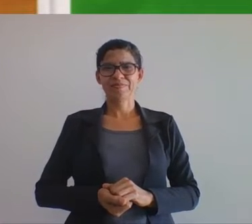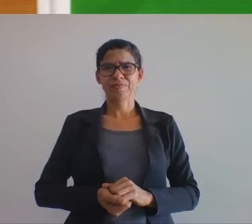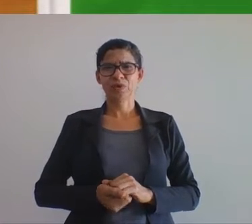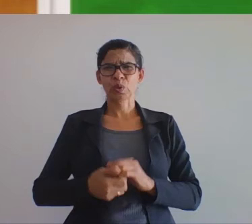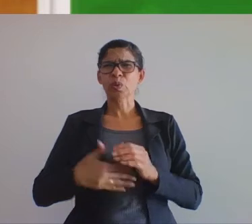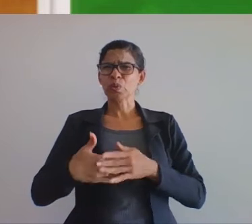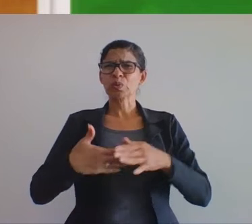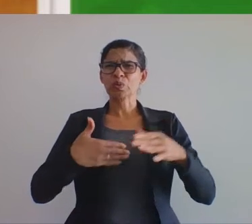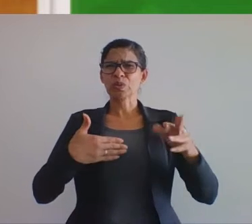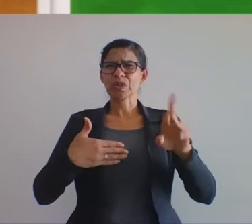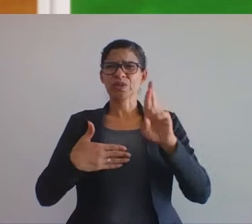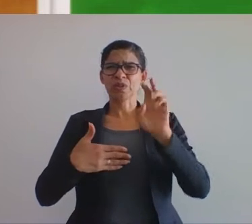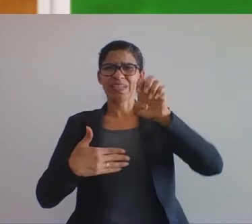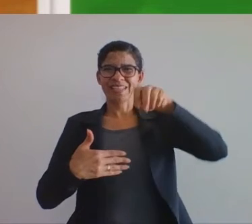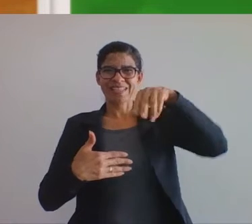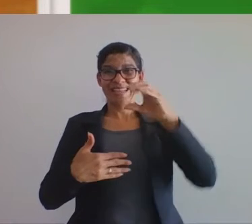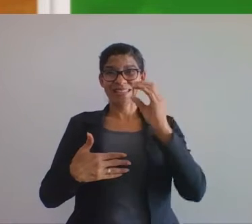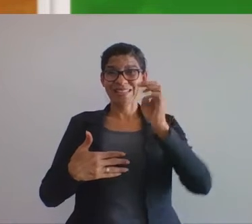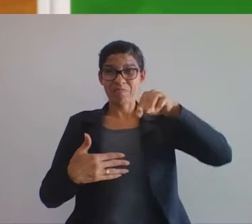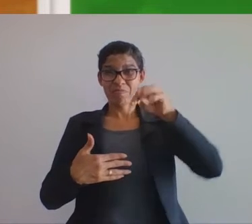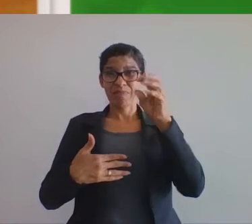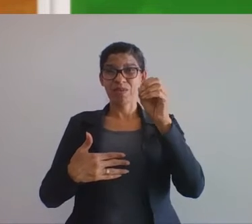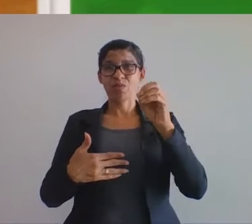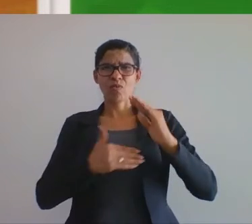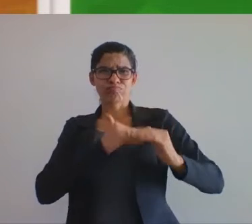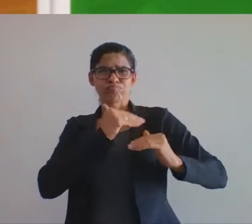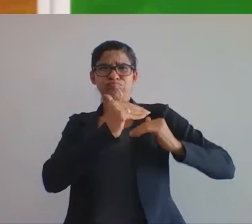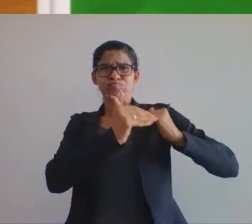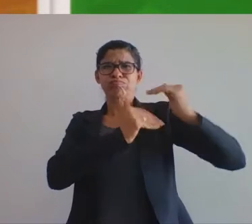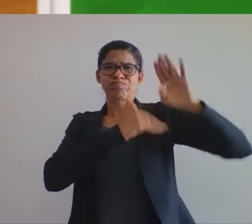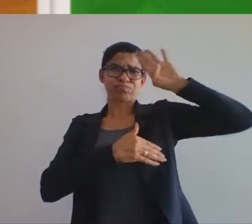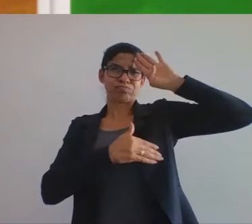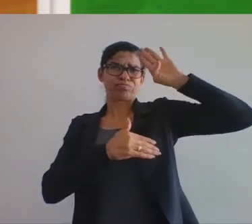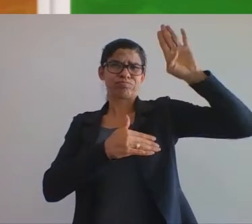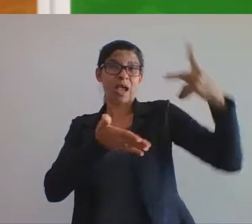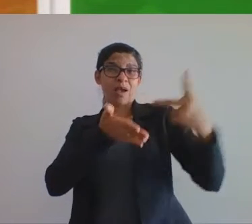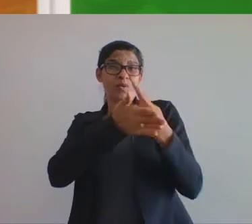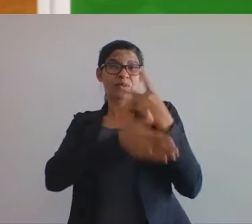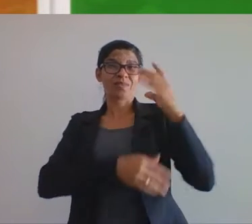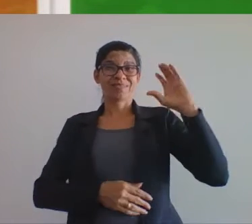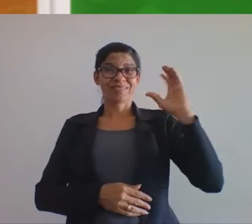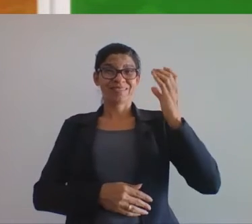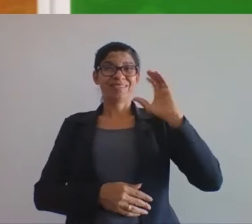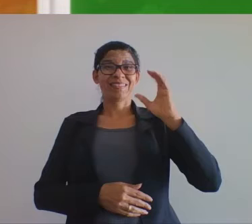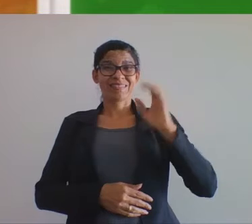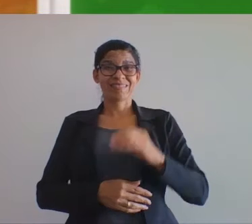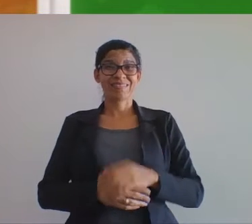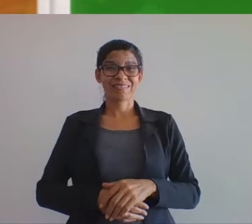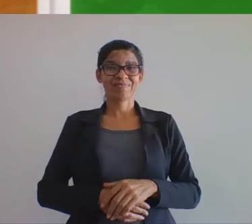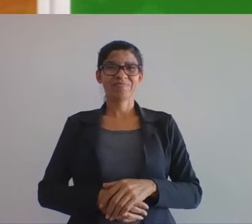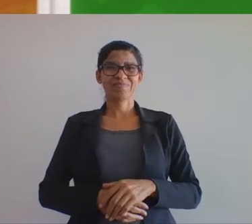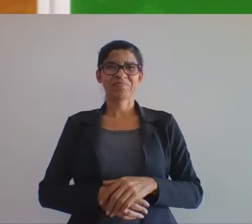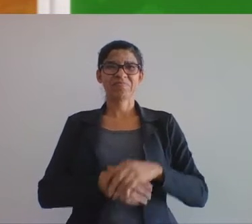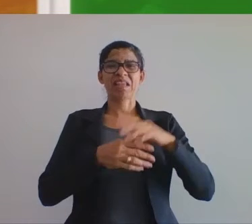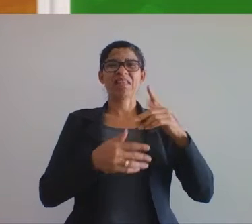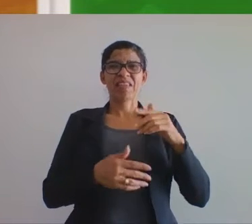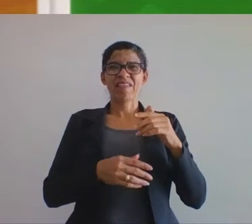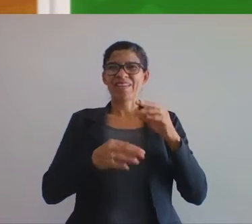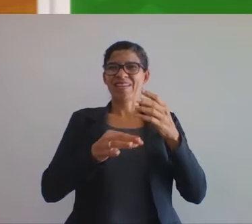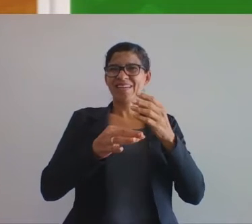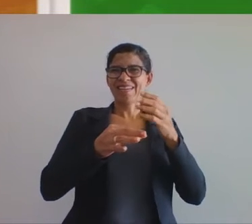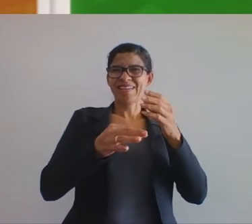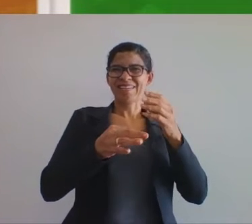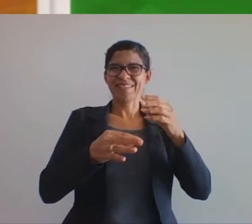Durante o Renascimento, os principais avanços ocorreram nas ciências, como foi o caso da astronomia, física